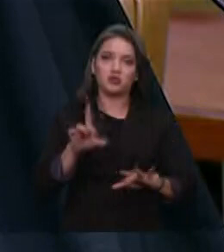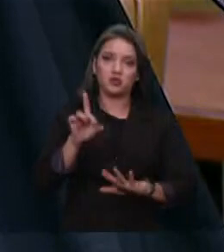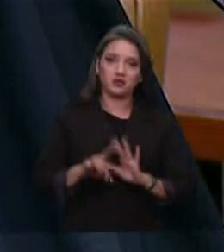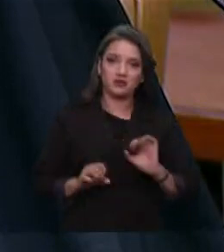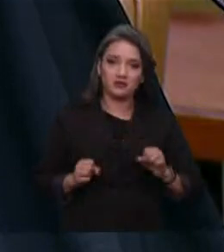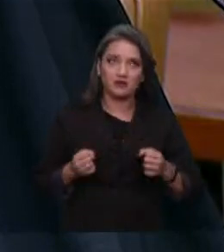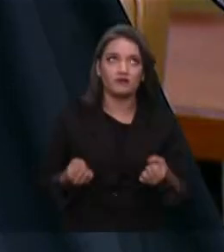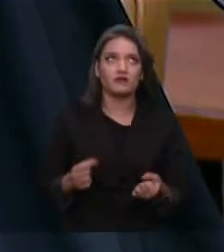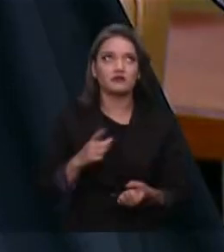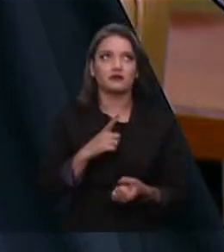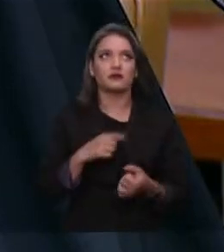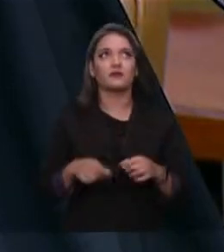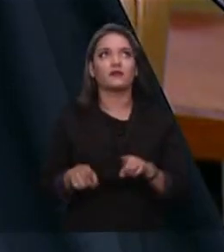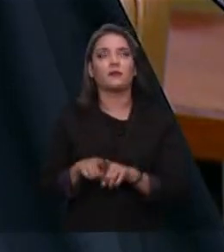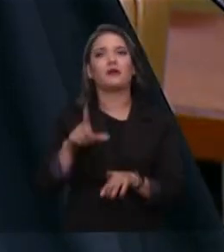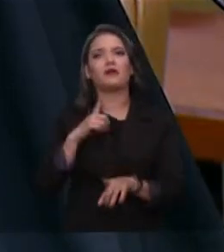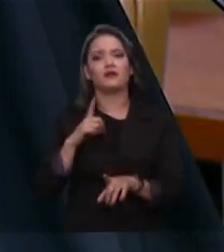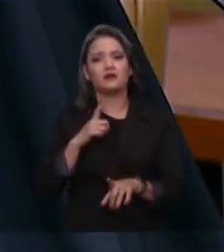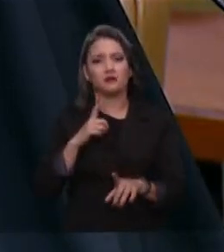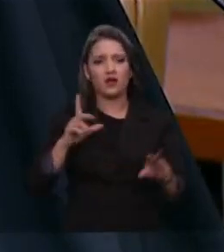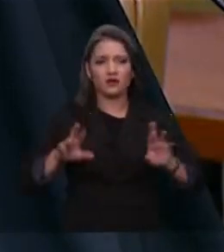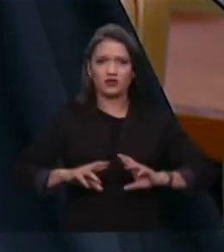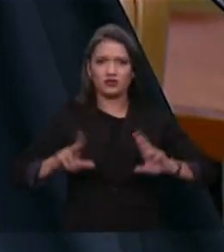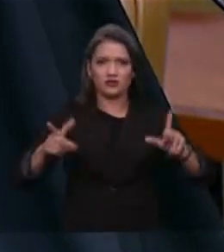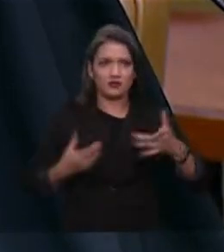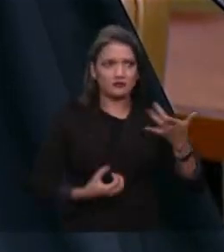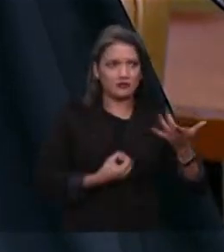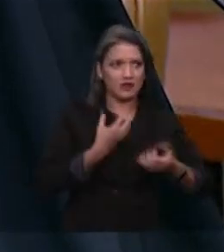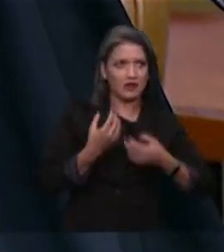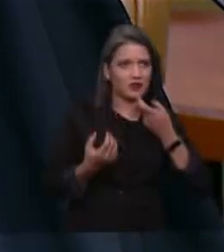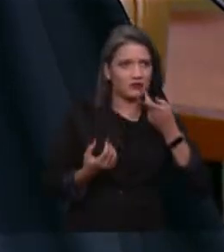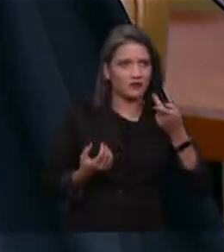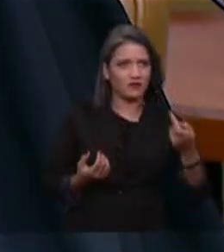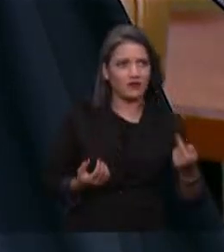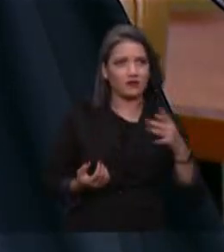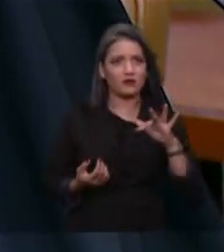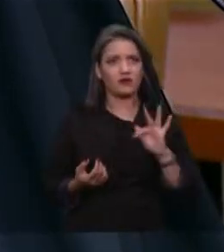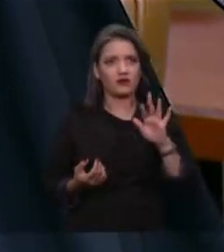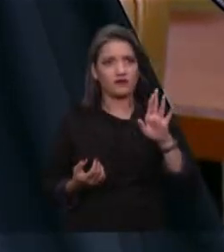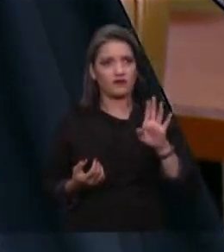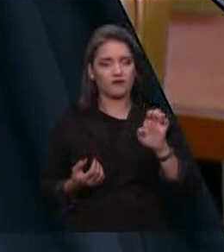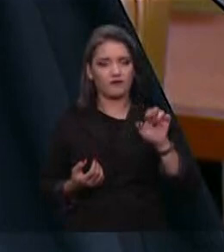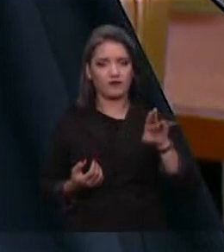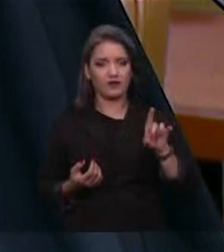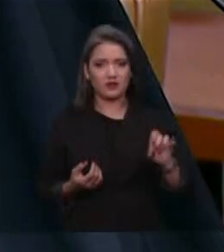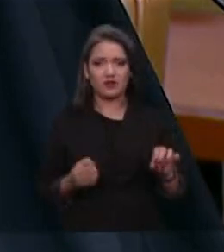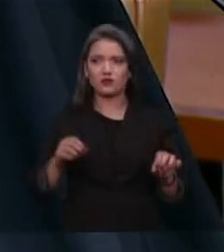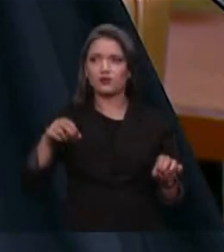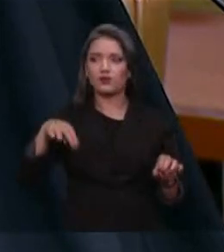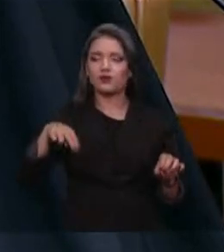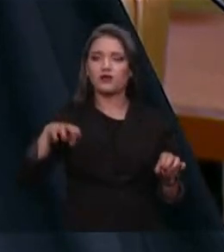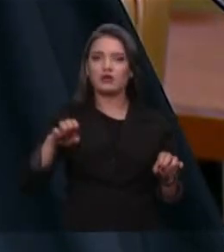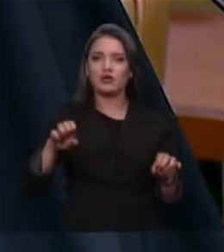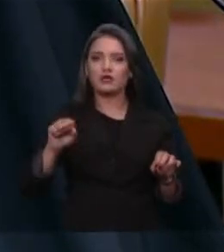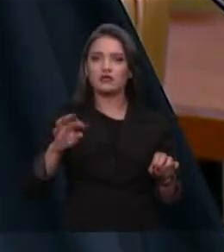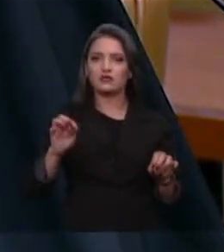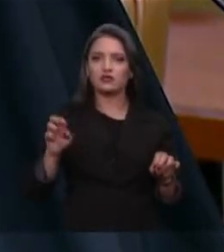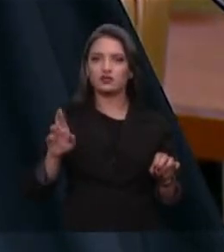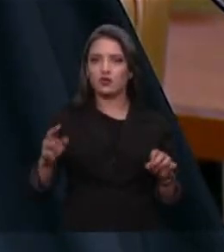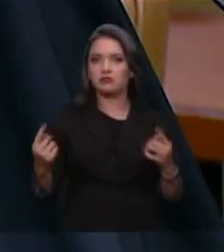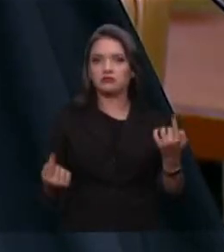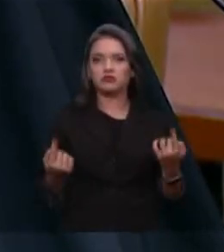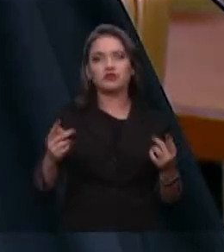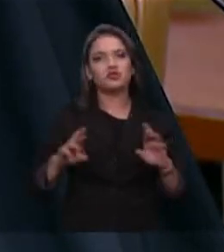acusados. Além disso, houve nítida divergência entre as declarações prestadas por Fernando Antônio Falcão Soares e Nestor Cerveró acerca